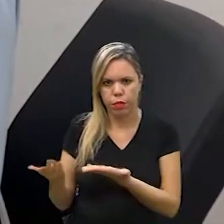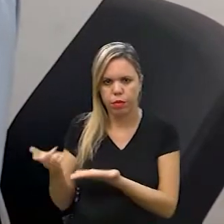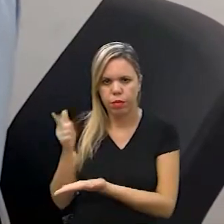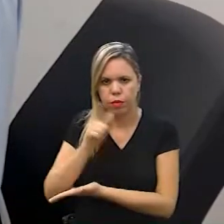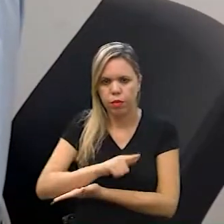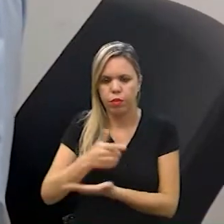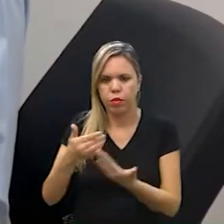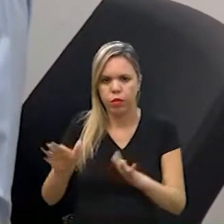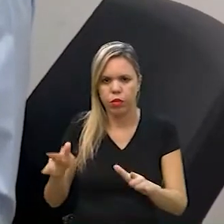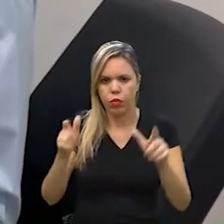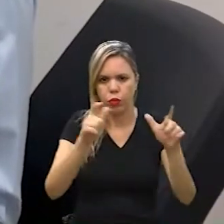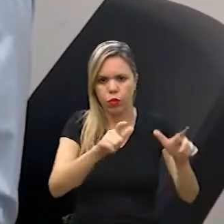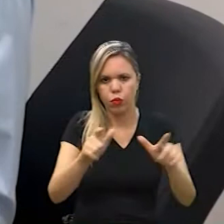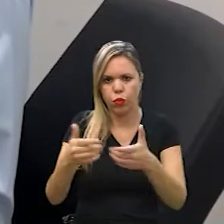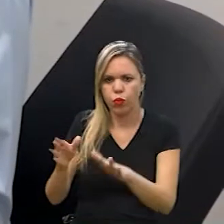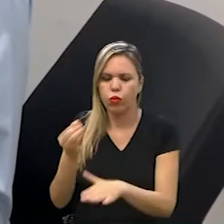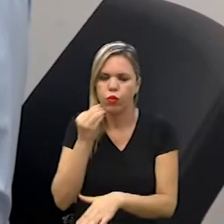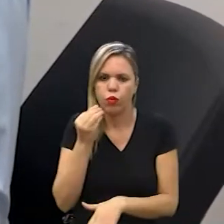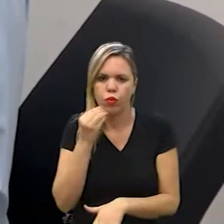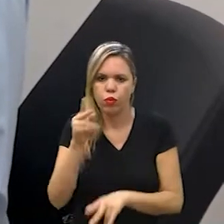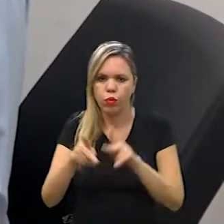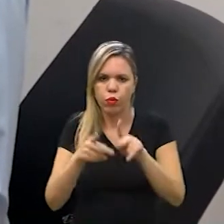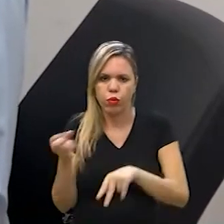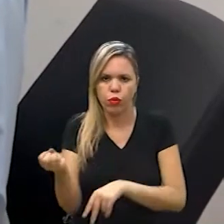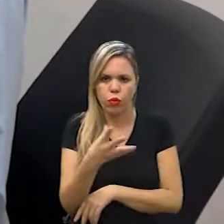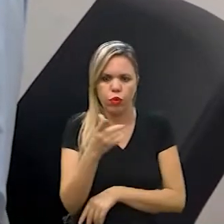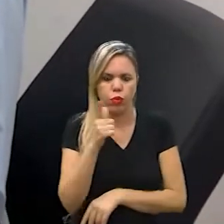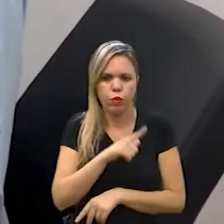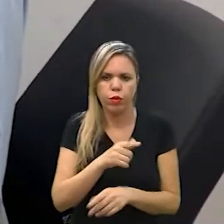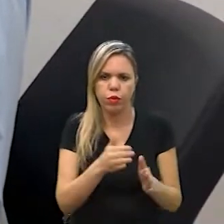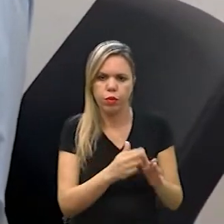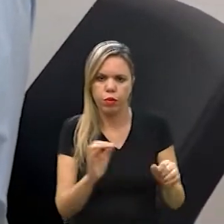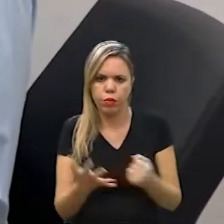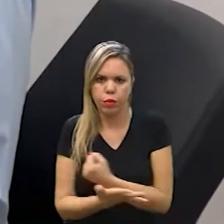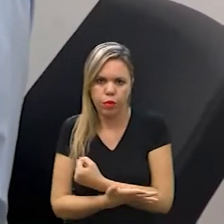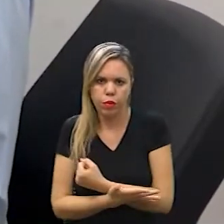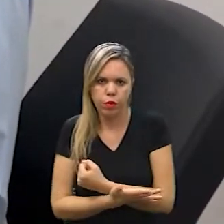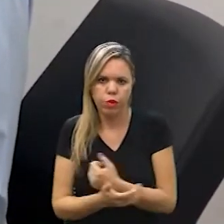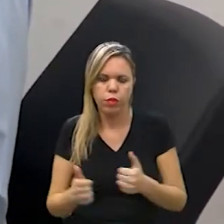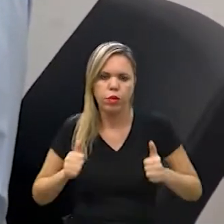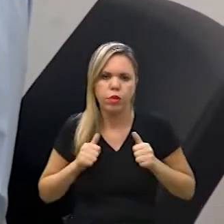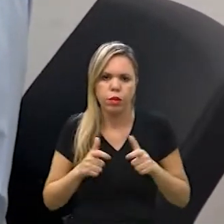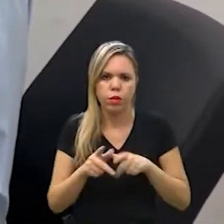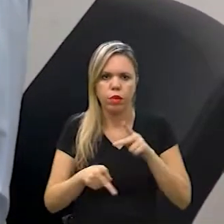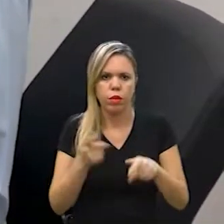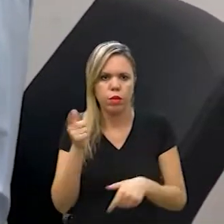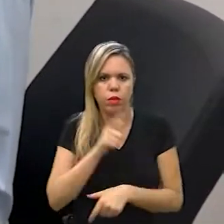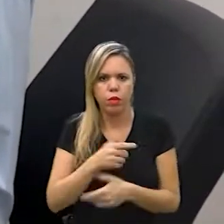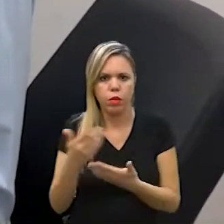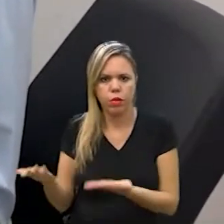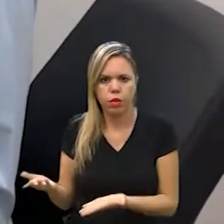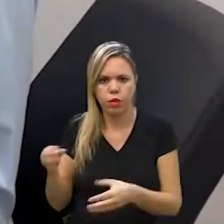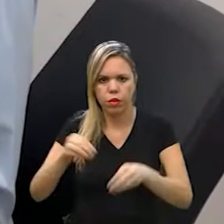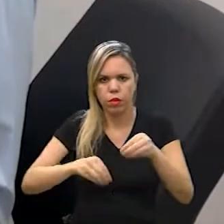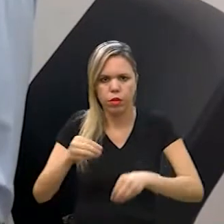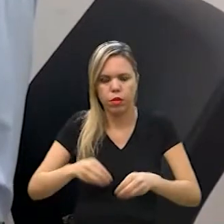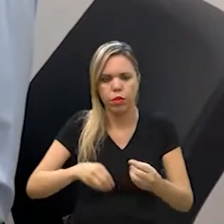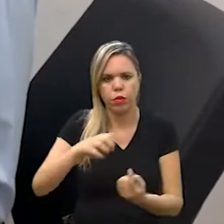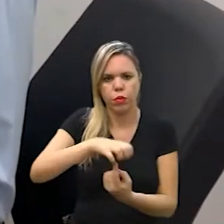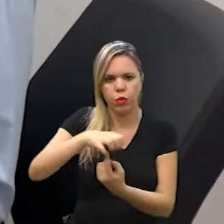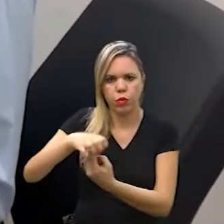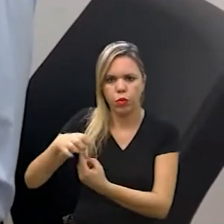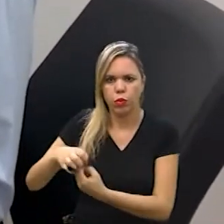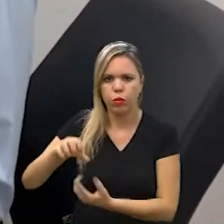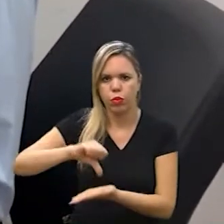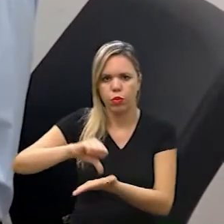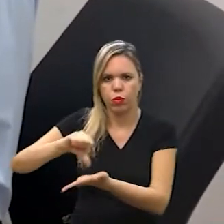gente consiga aí abrir novos espaços para que novas pessoas, com essa pandemia, com o desemprego, elas consigam montar ali